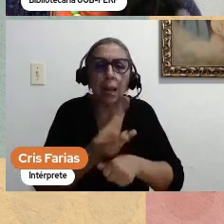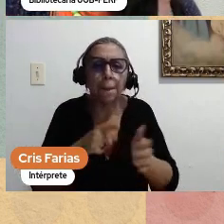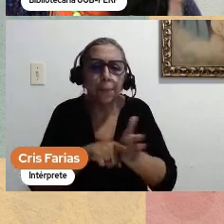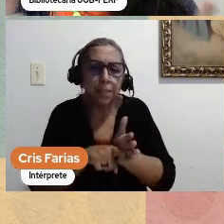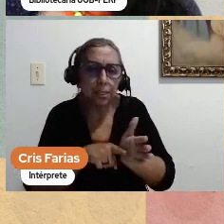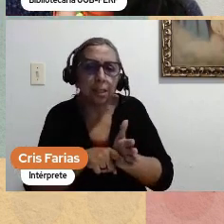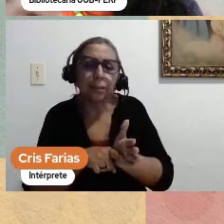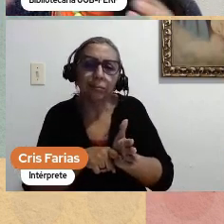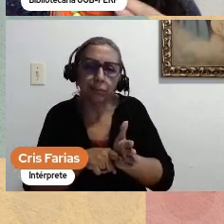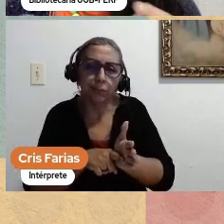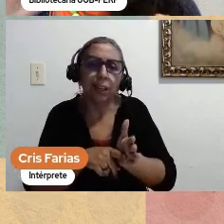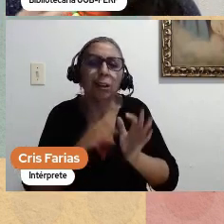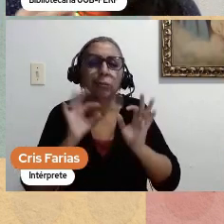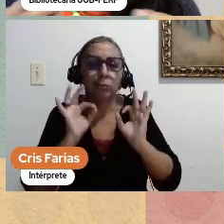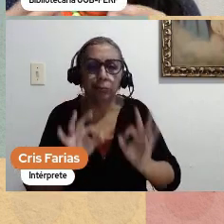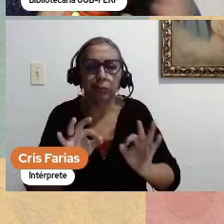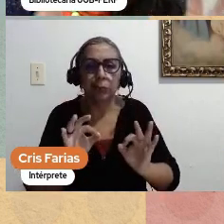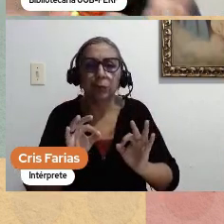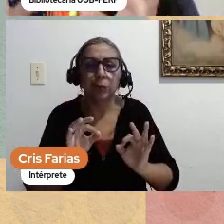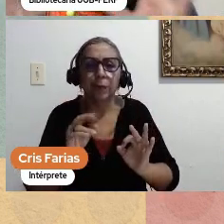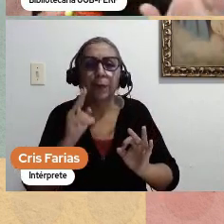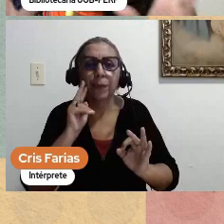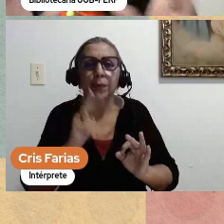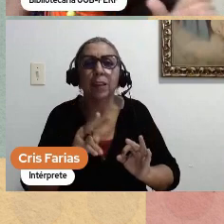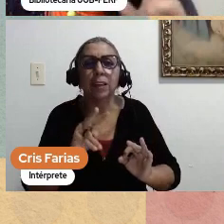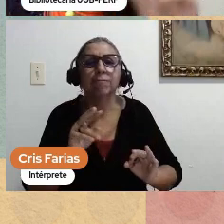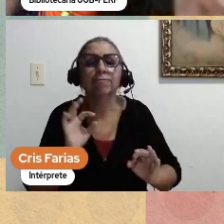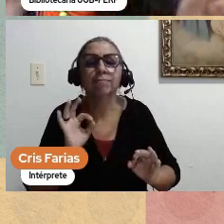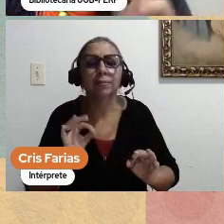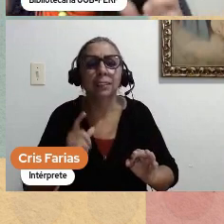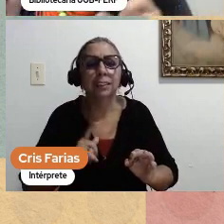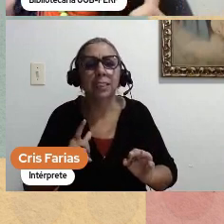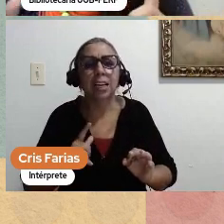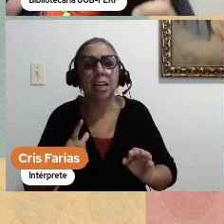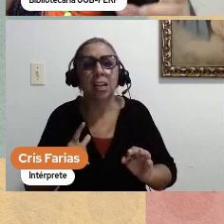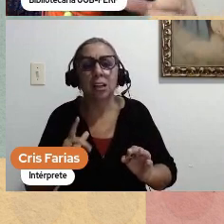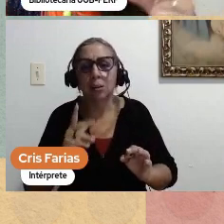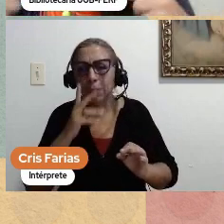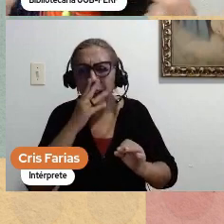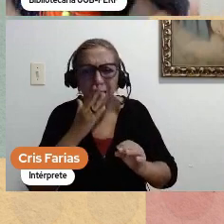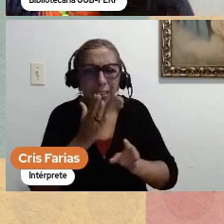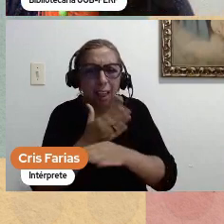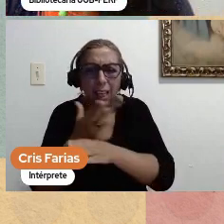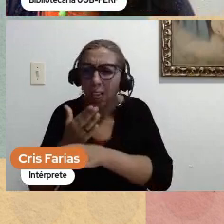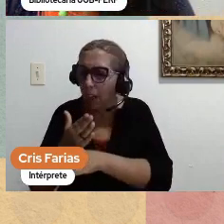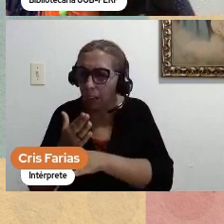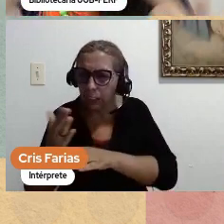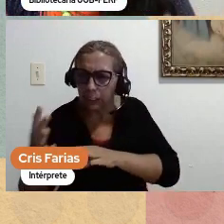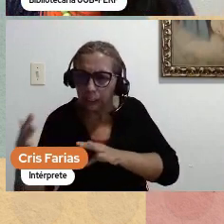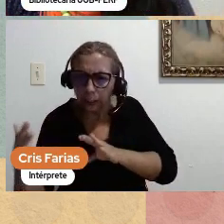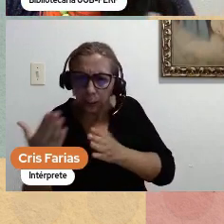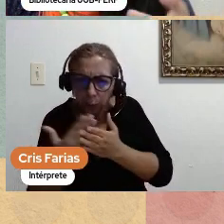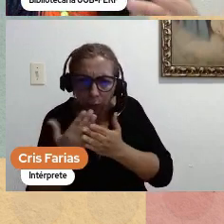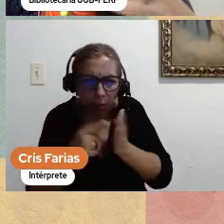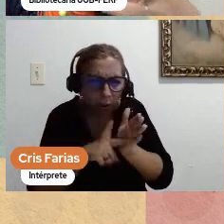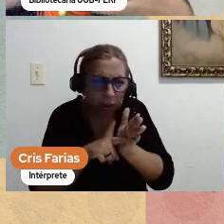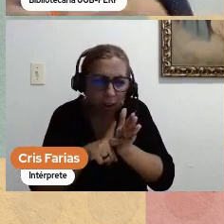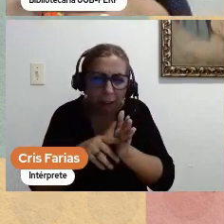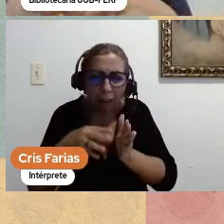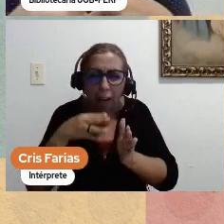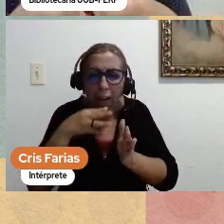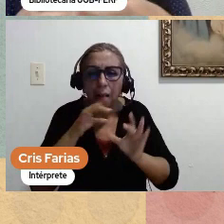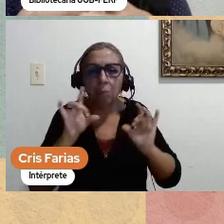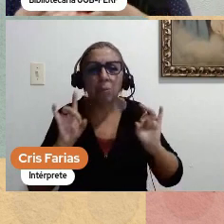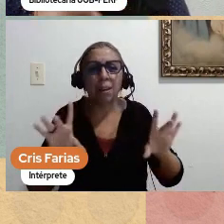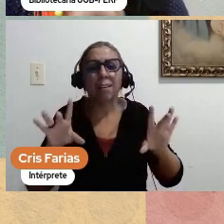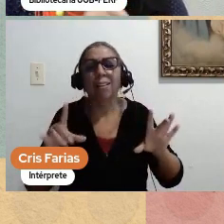pesquisar, você observa que parece que estão os fios soltos, mas se você estuda, se você se dedica, vê que